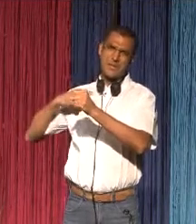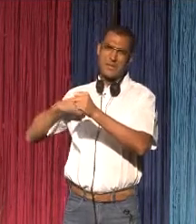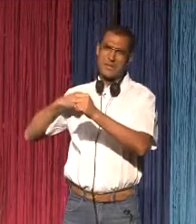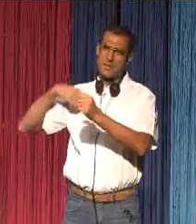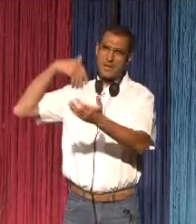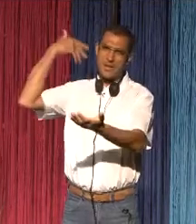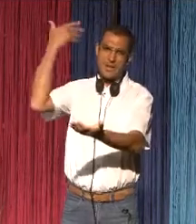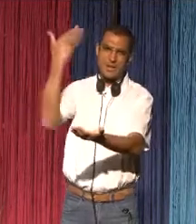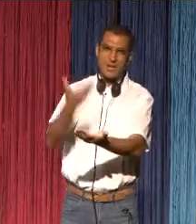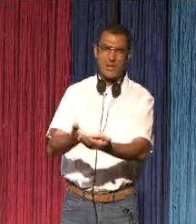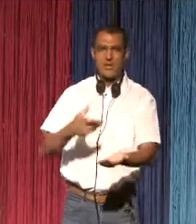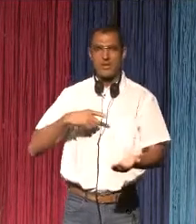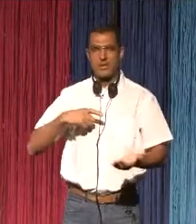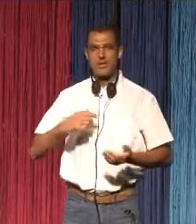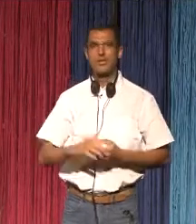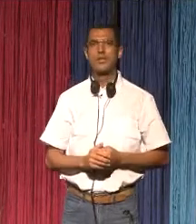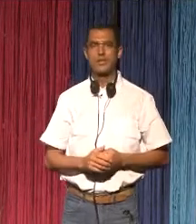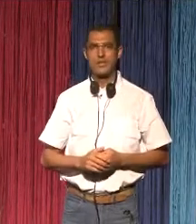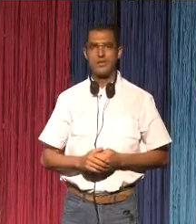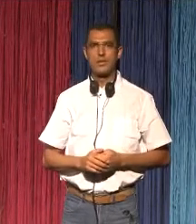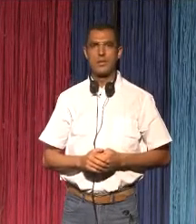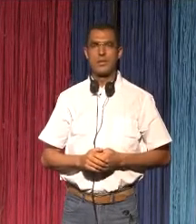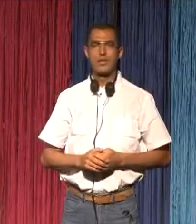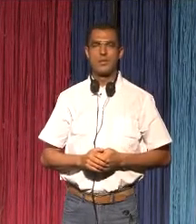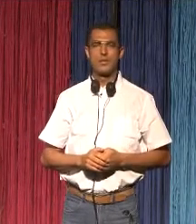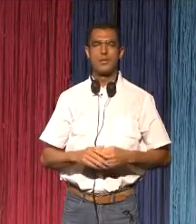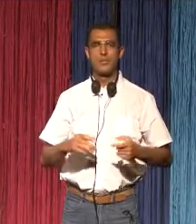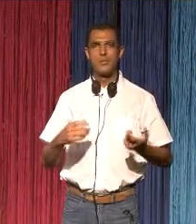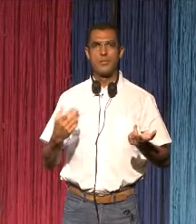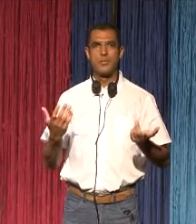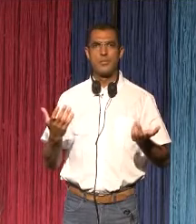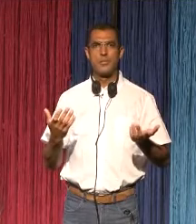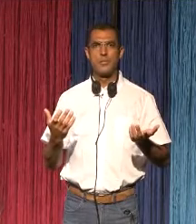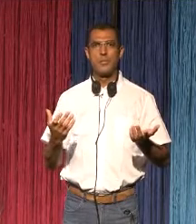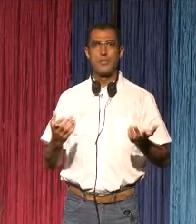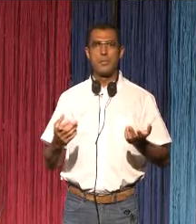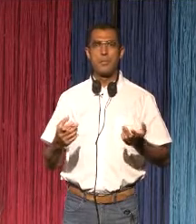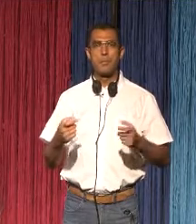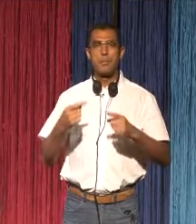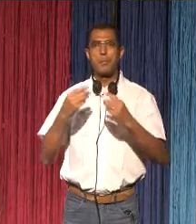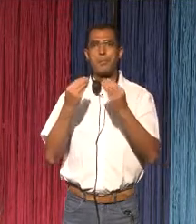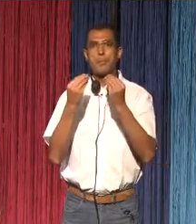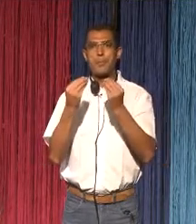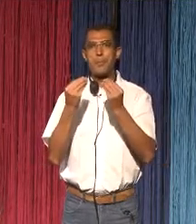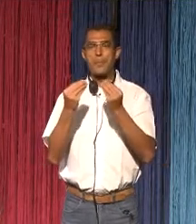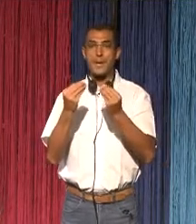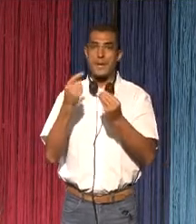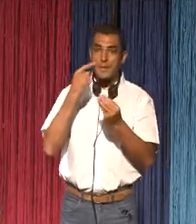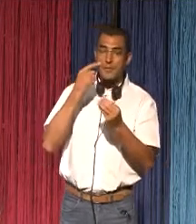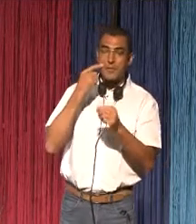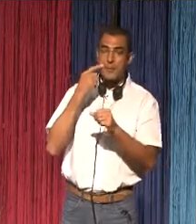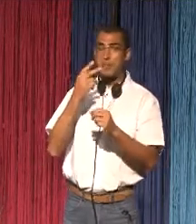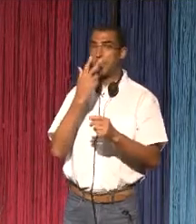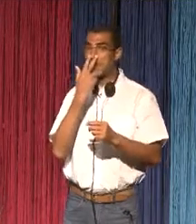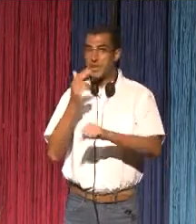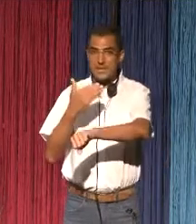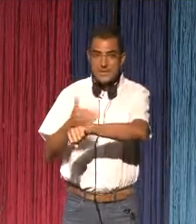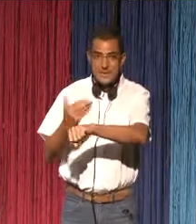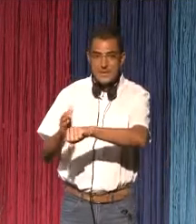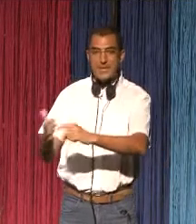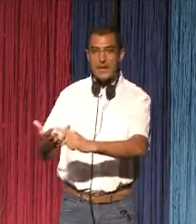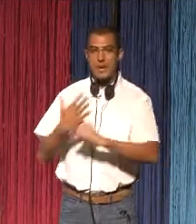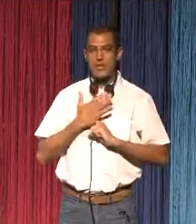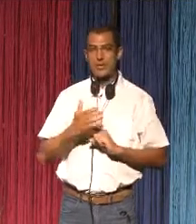atravessa os tempos, justamente, inclusive, para lidar com as adversidades, para dialogar com elas,